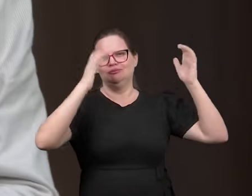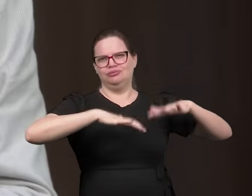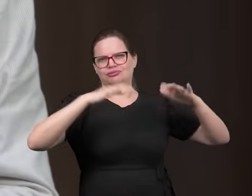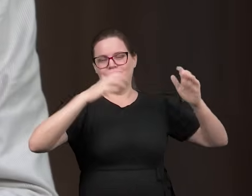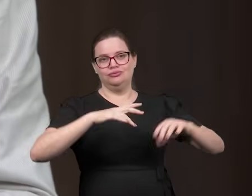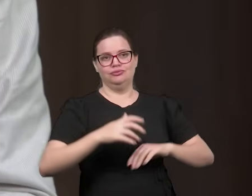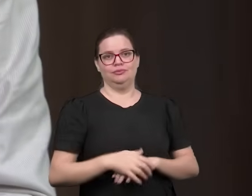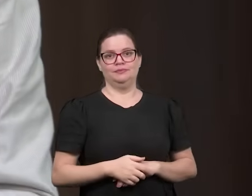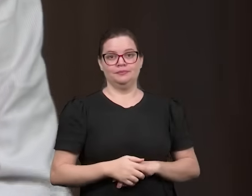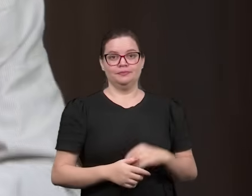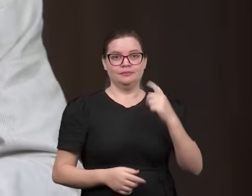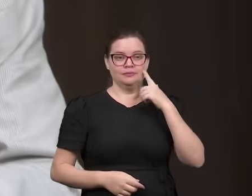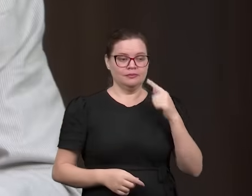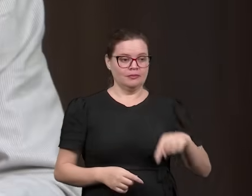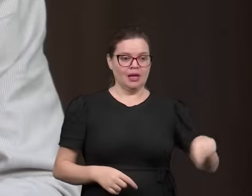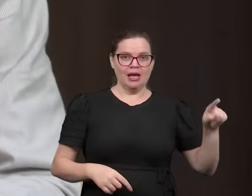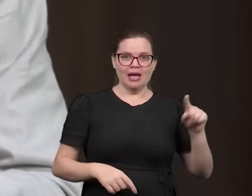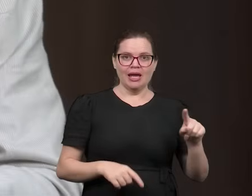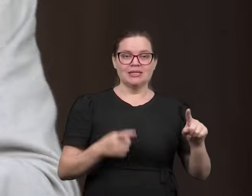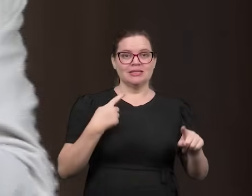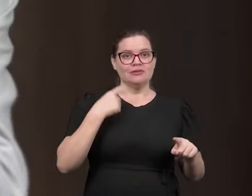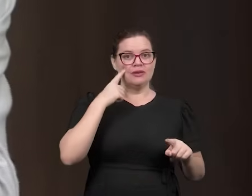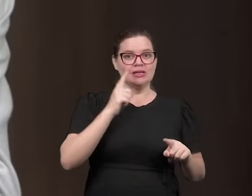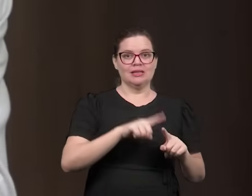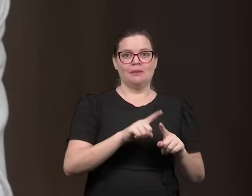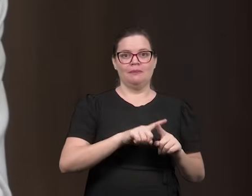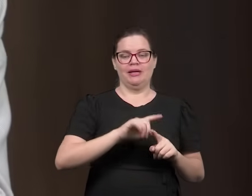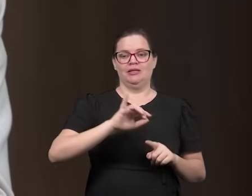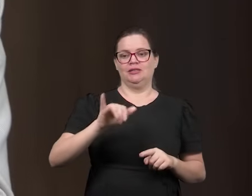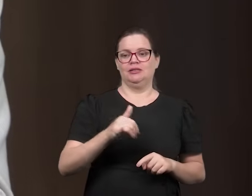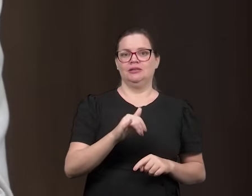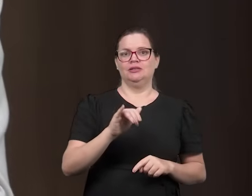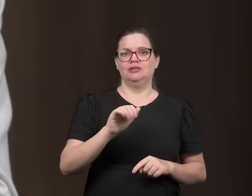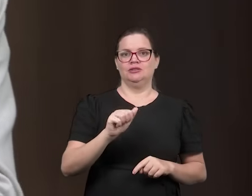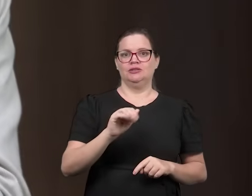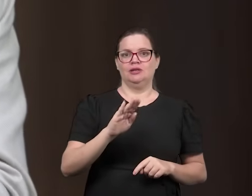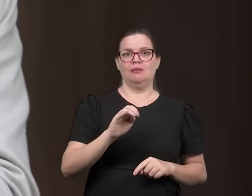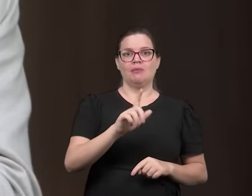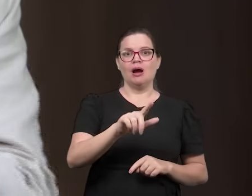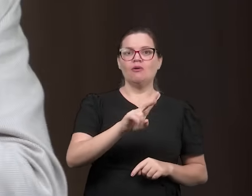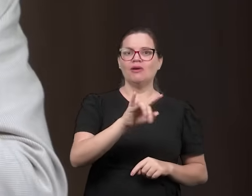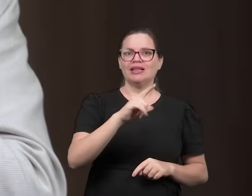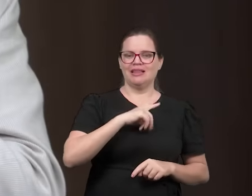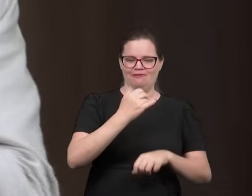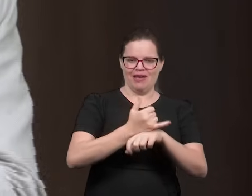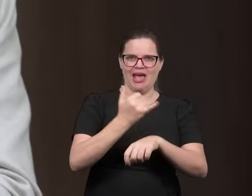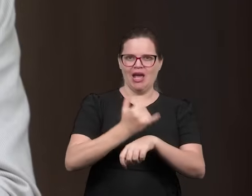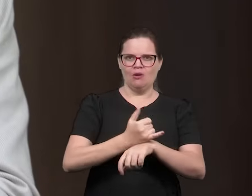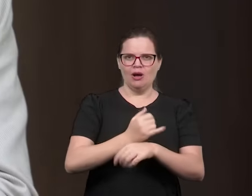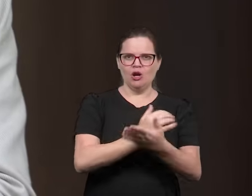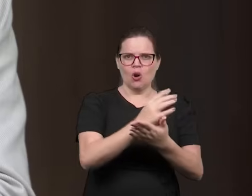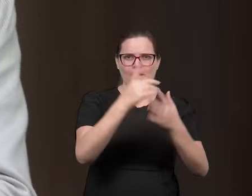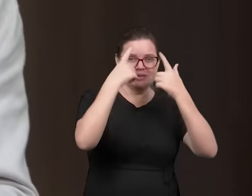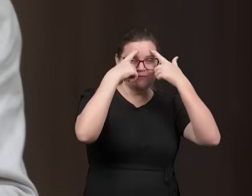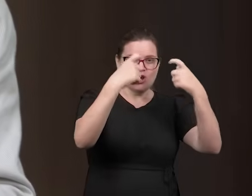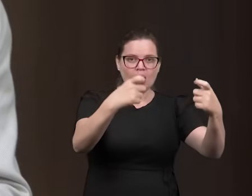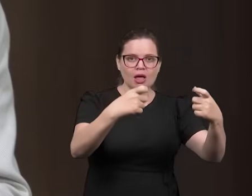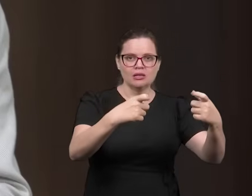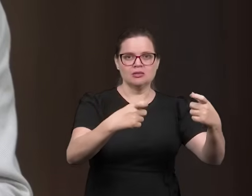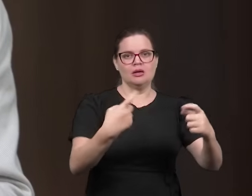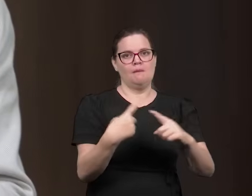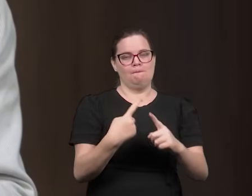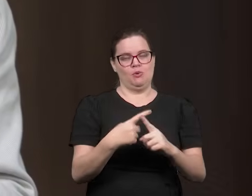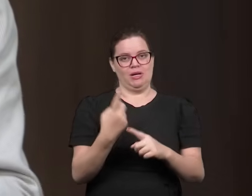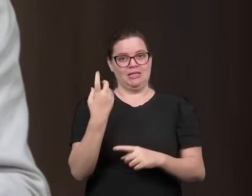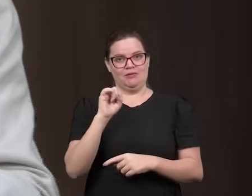A violência vai se multiplicar, os homicídios. Por quê? Porque ele vai criar... Porque é aquilo, toda grande invenção tem 2